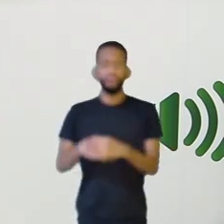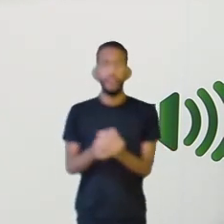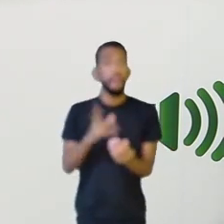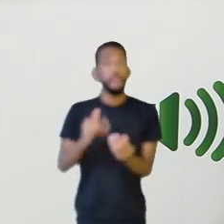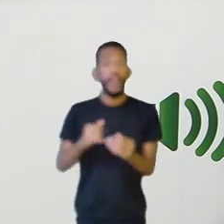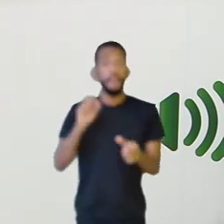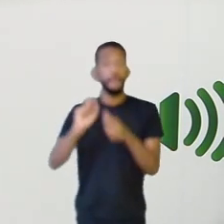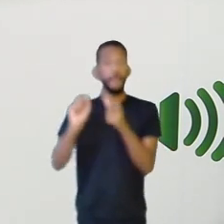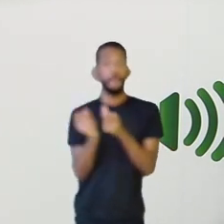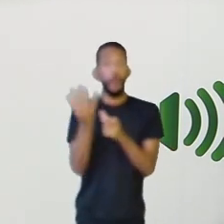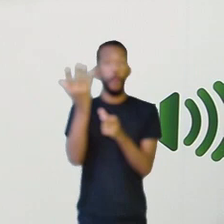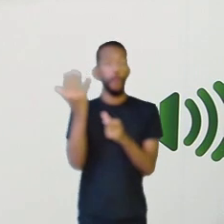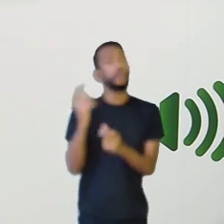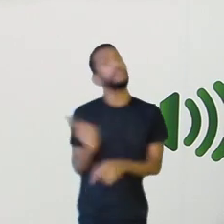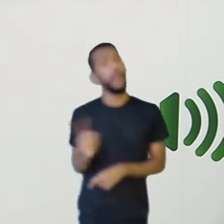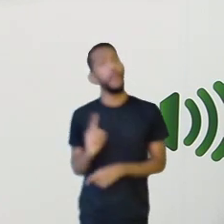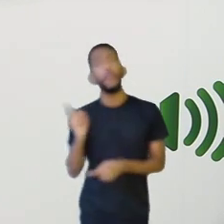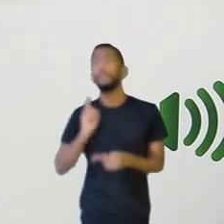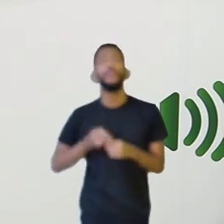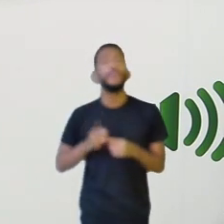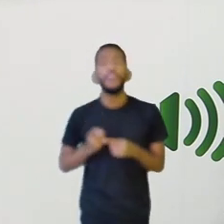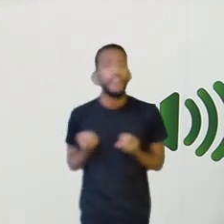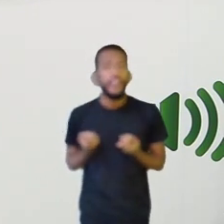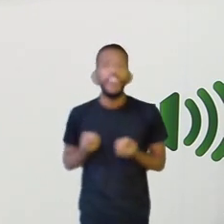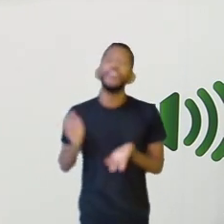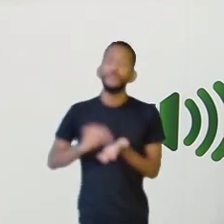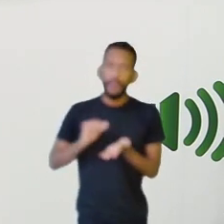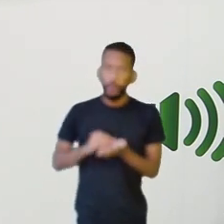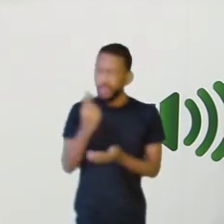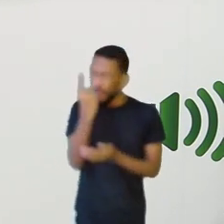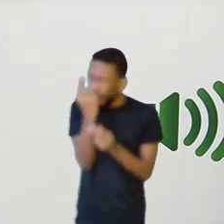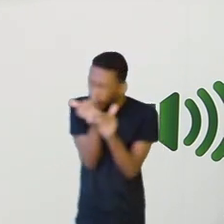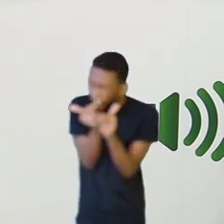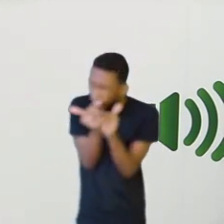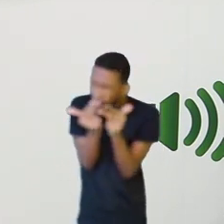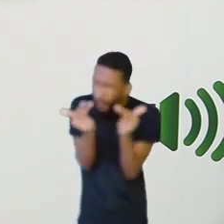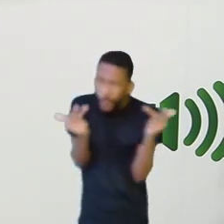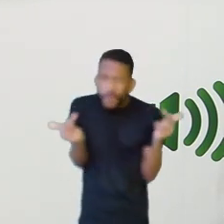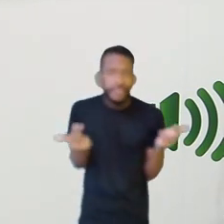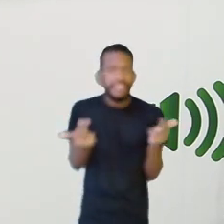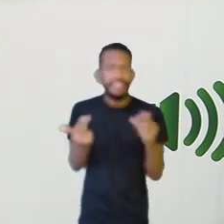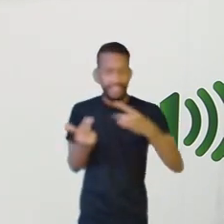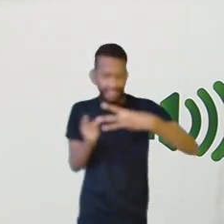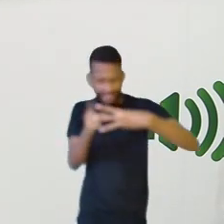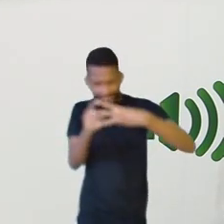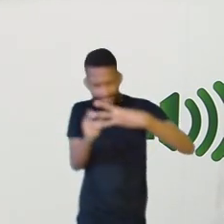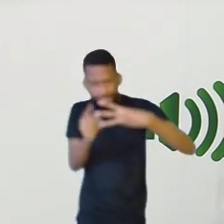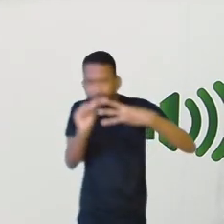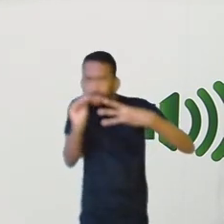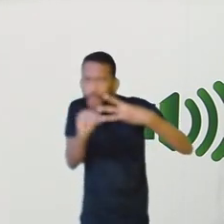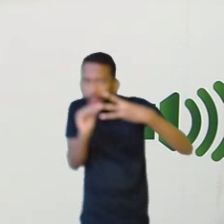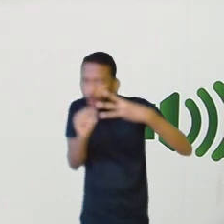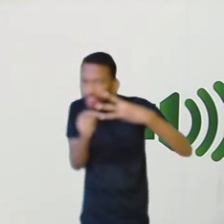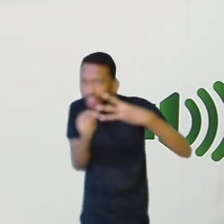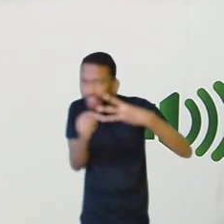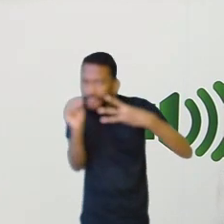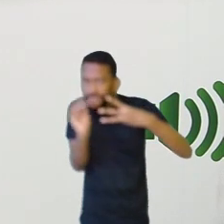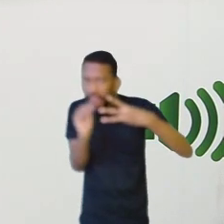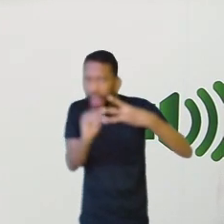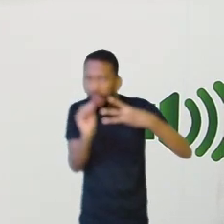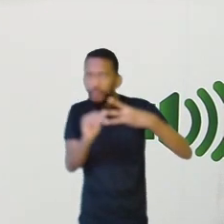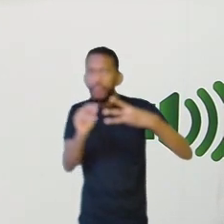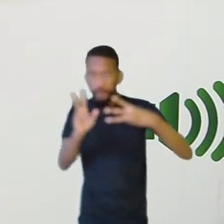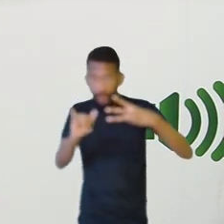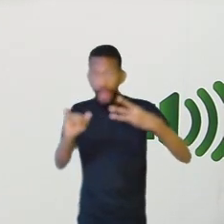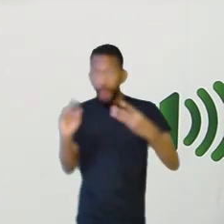não vai pegar fogo. Por quê? Está faltando uma coisinha no nosso triângulo do fogo para que isto